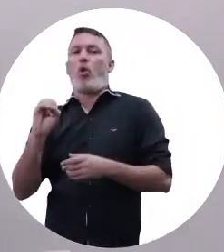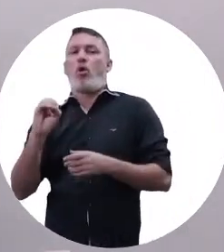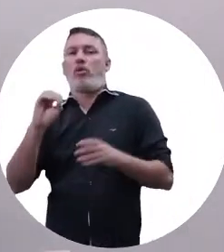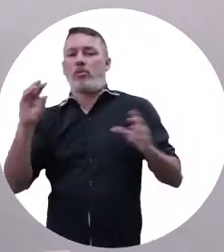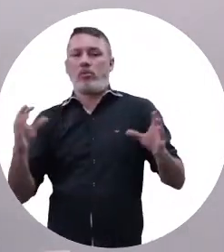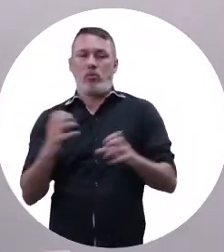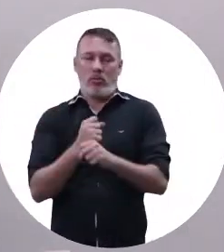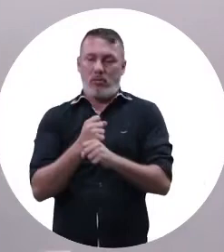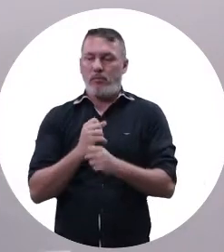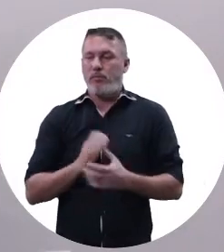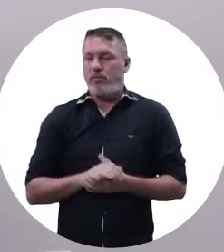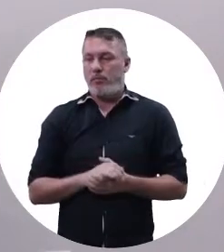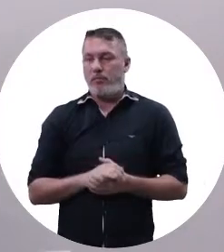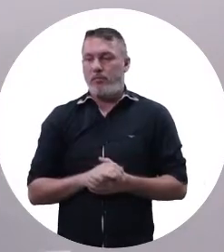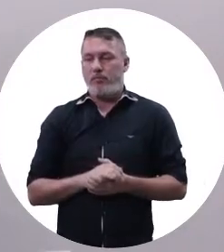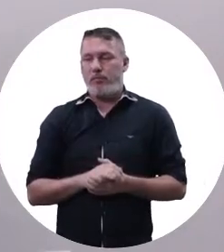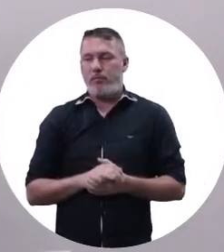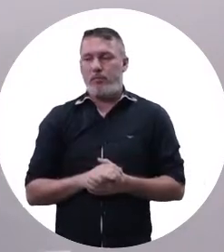outro oxigênio.